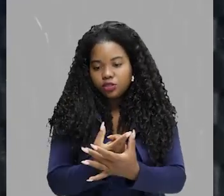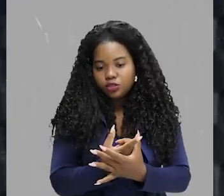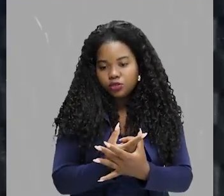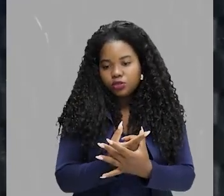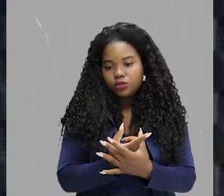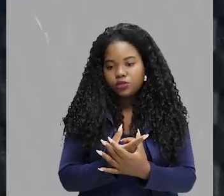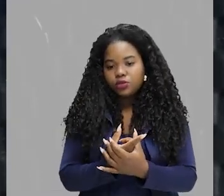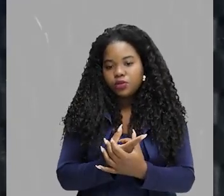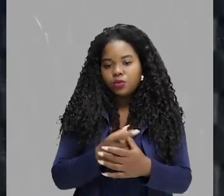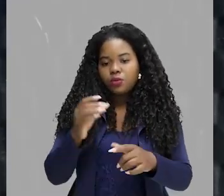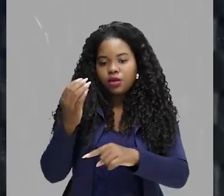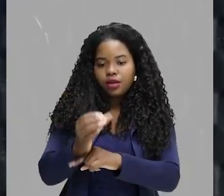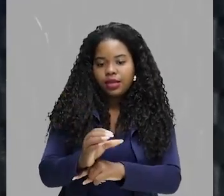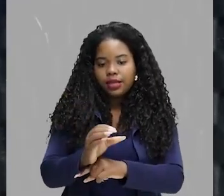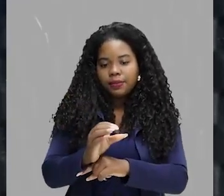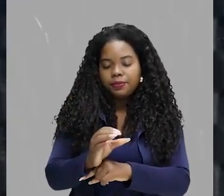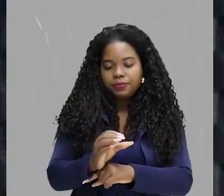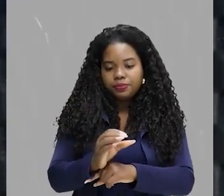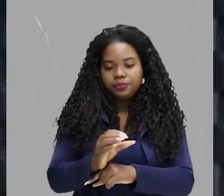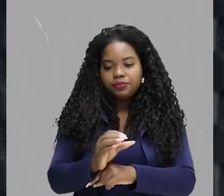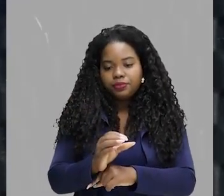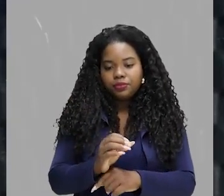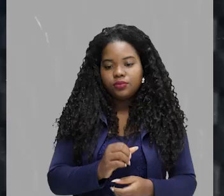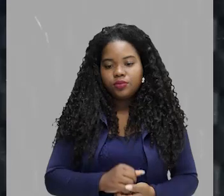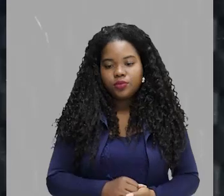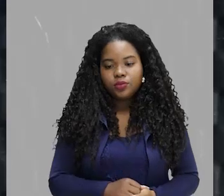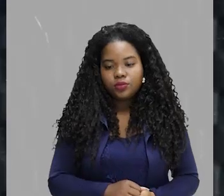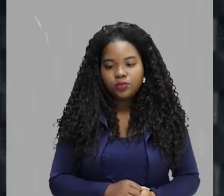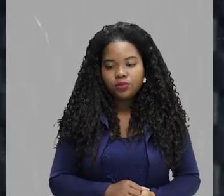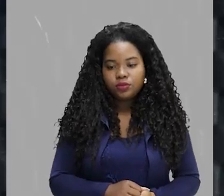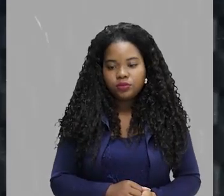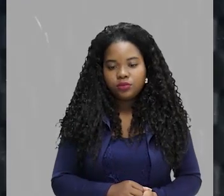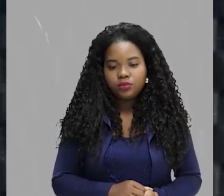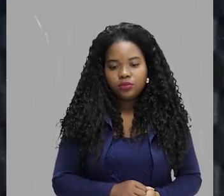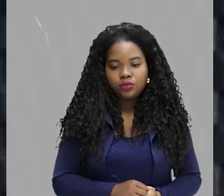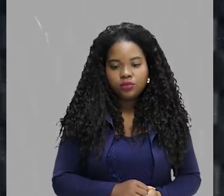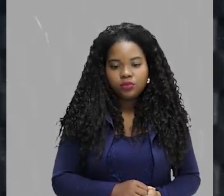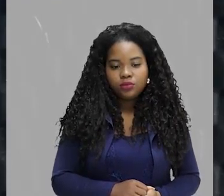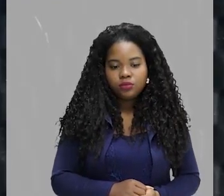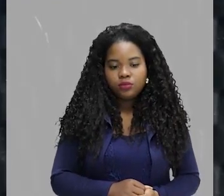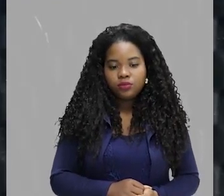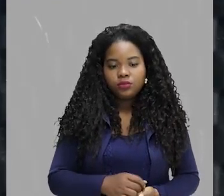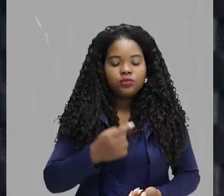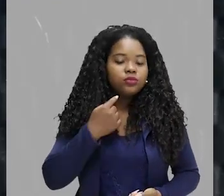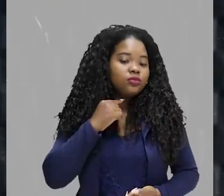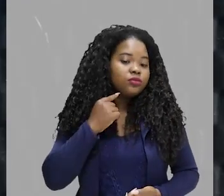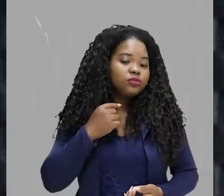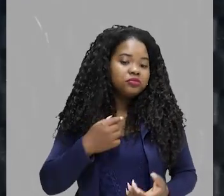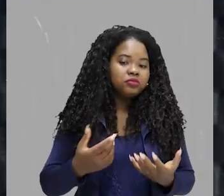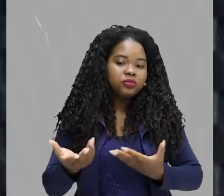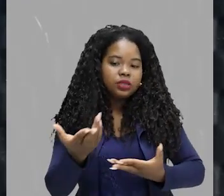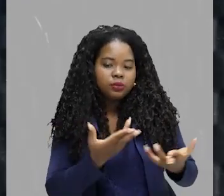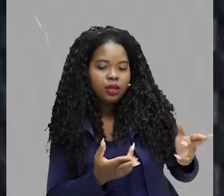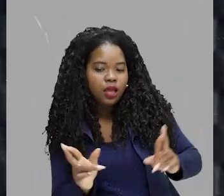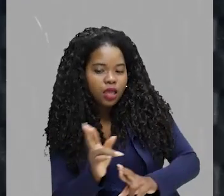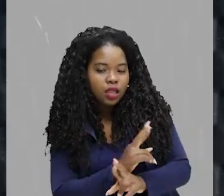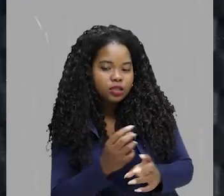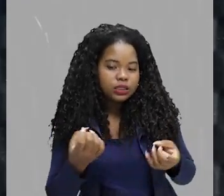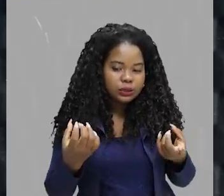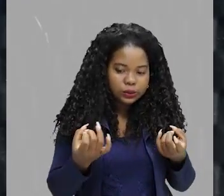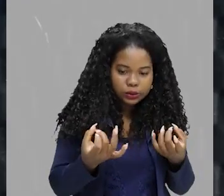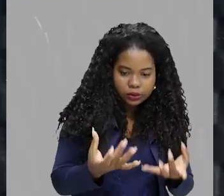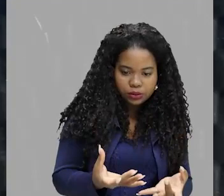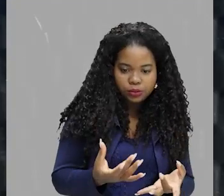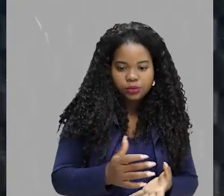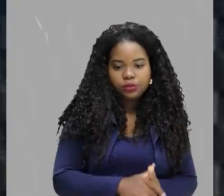que poluem menos para eles poderem poluir mais. Então preste atenção que a poluição virou um negócio, virou um mercado, né?